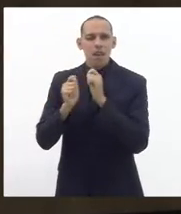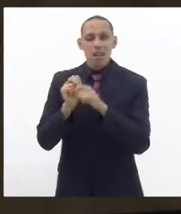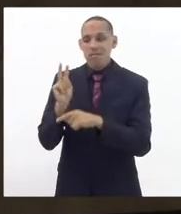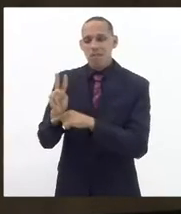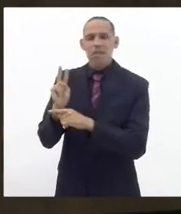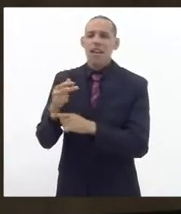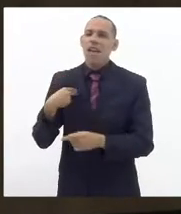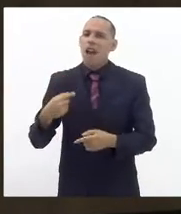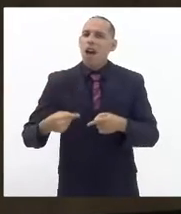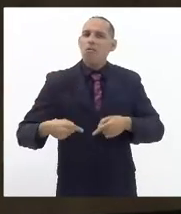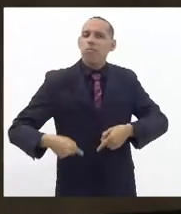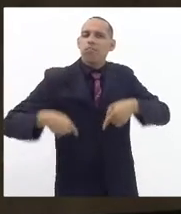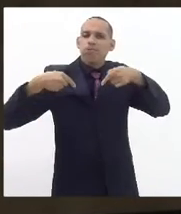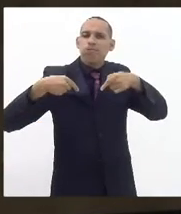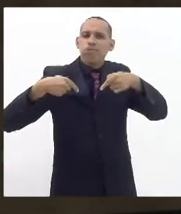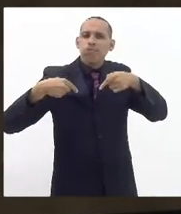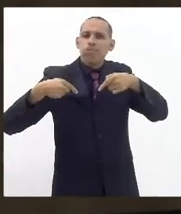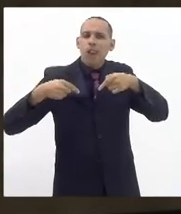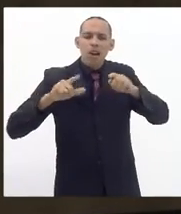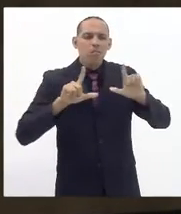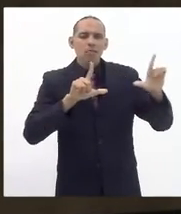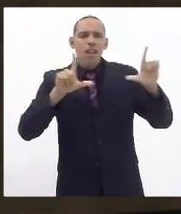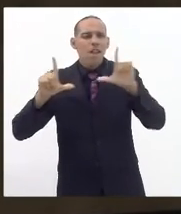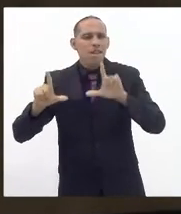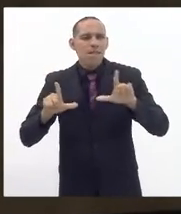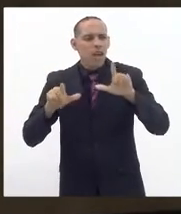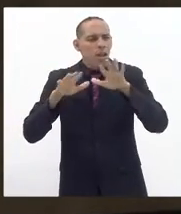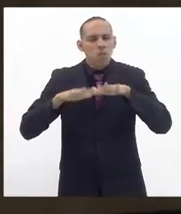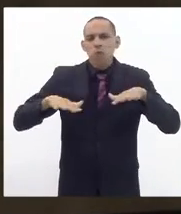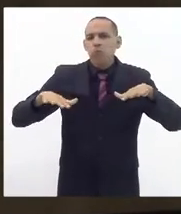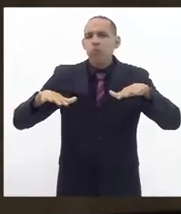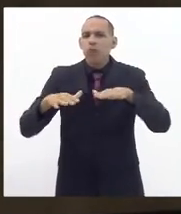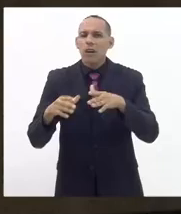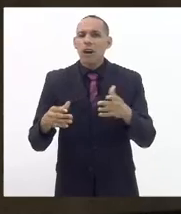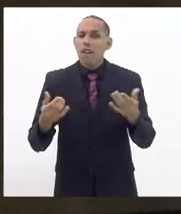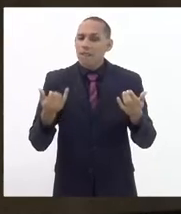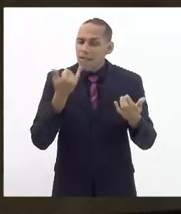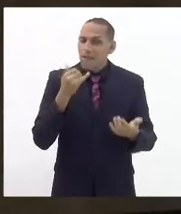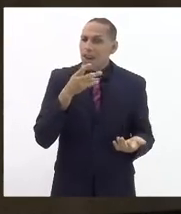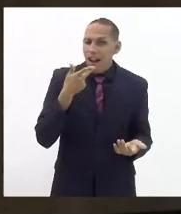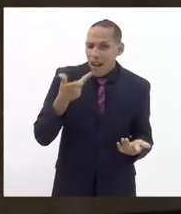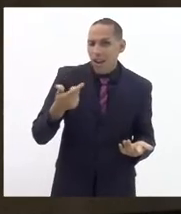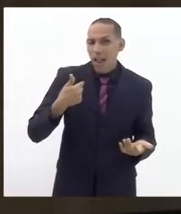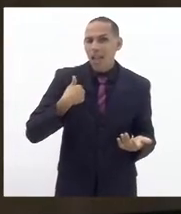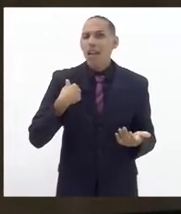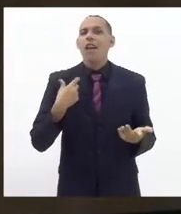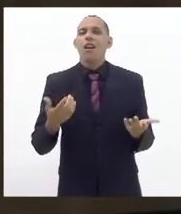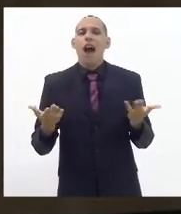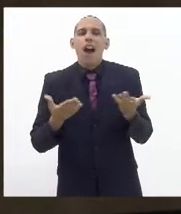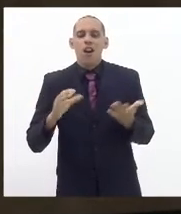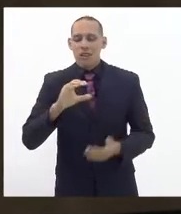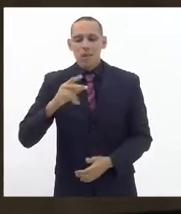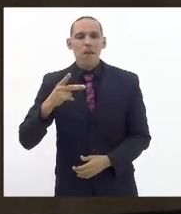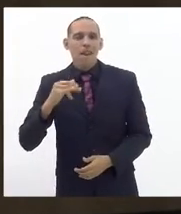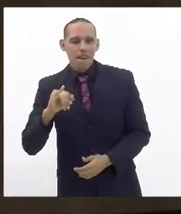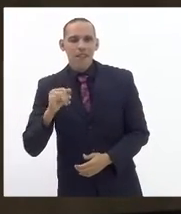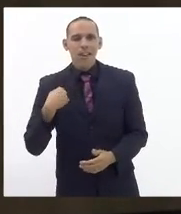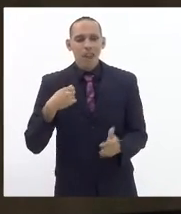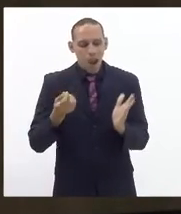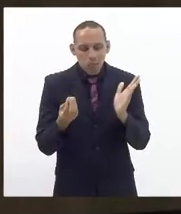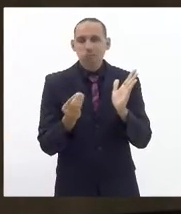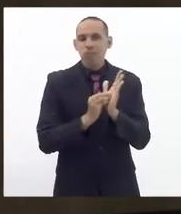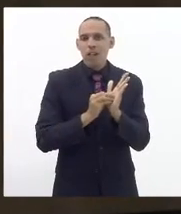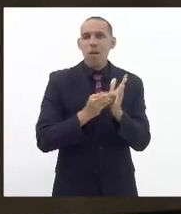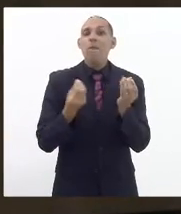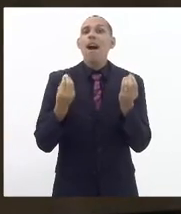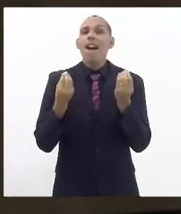faço um desafio aqui às redes de televisão. Por que não noticiam que eu estou protocolando uma CPI para investigar a milícia